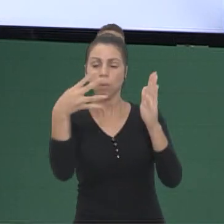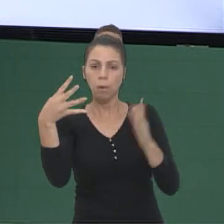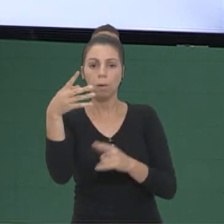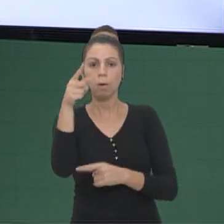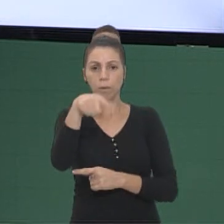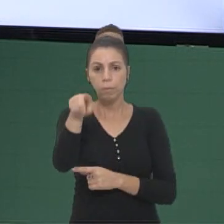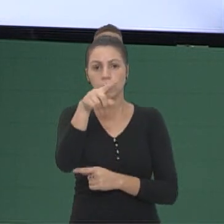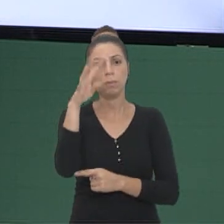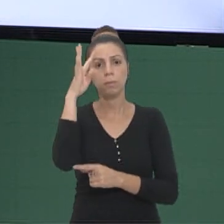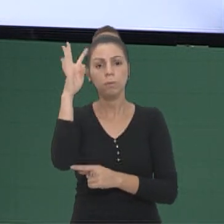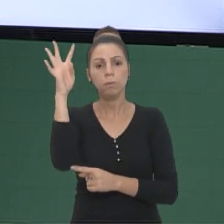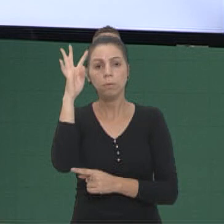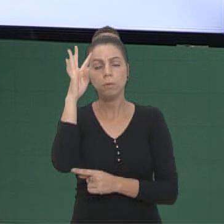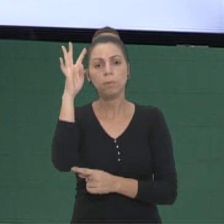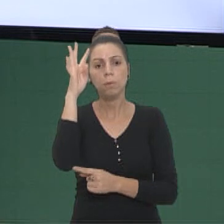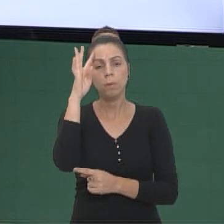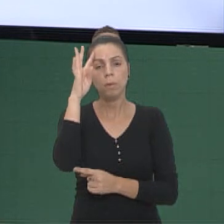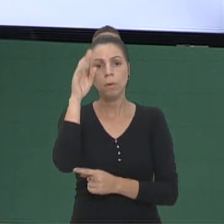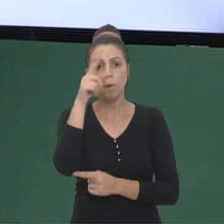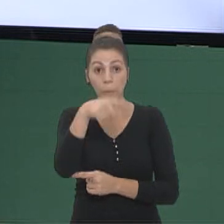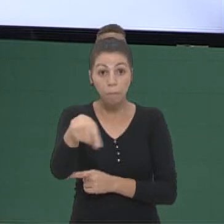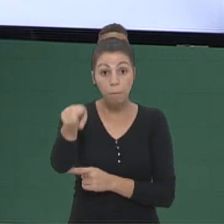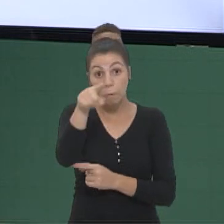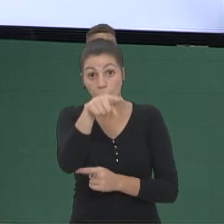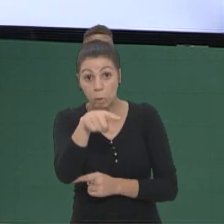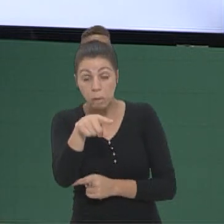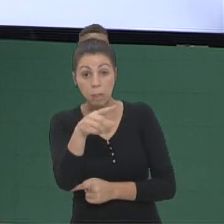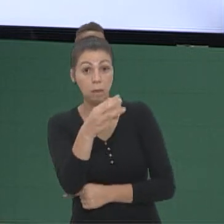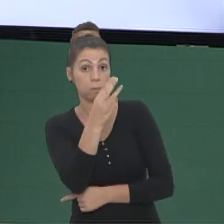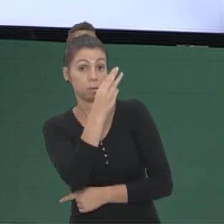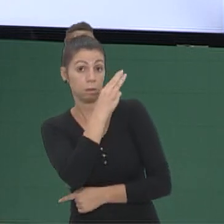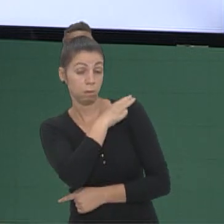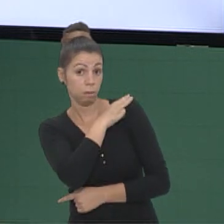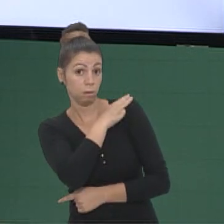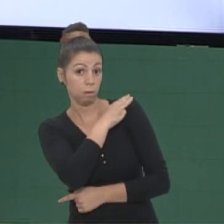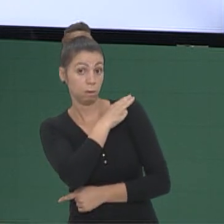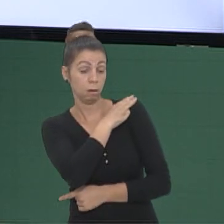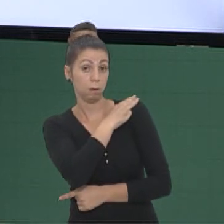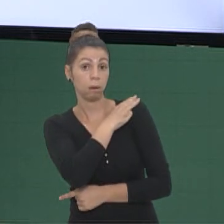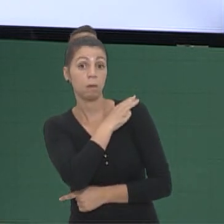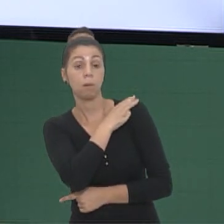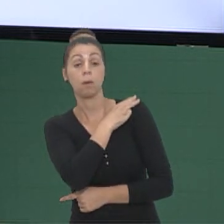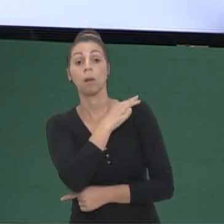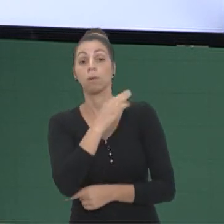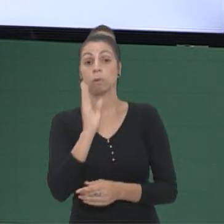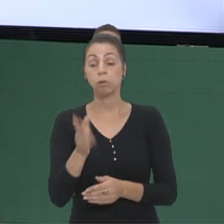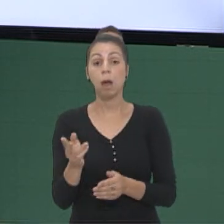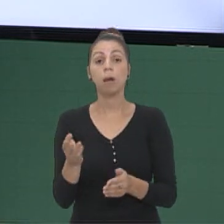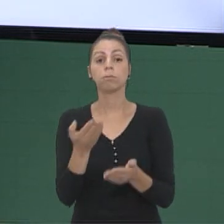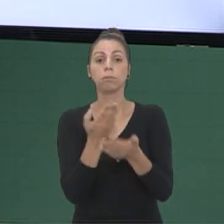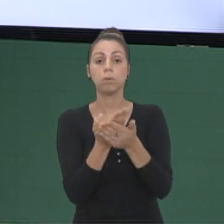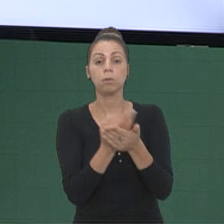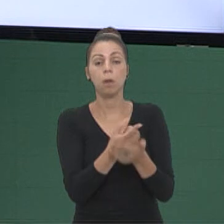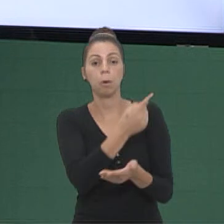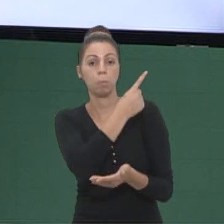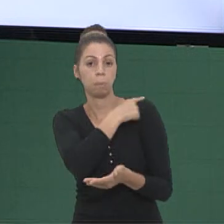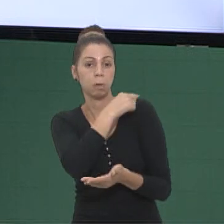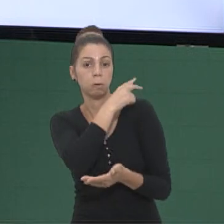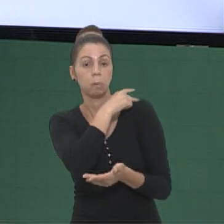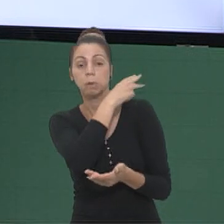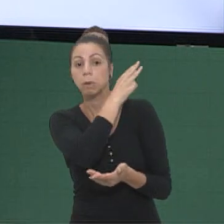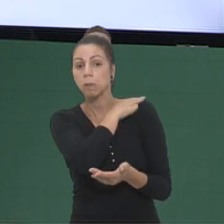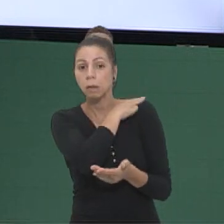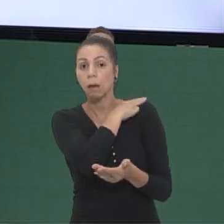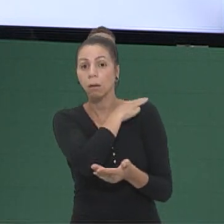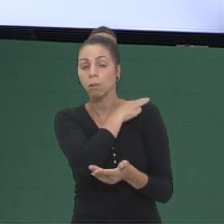estão no terceiro ano, já observaram no primeiro, retomaram, no segundo, retomaram, e agora, no terceiro, a gente retoma um pouquinho a